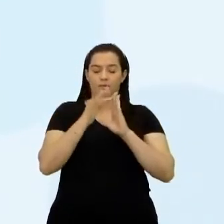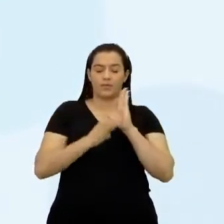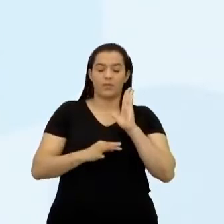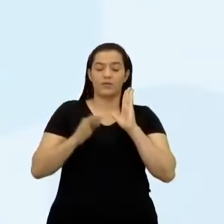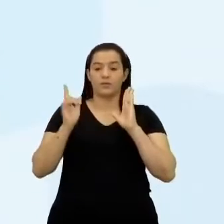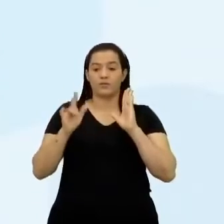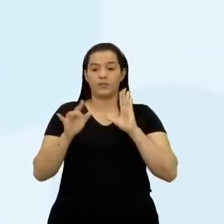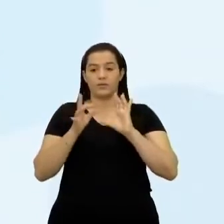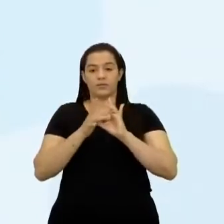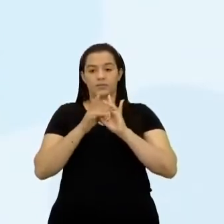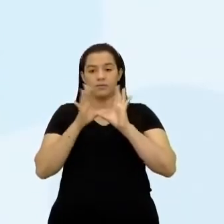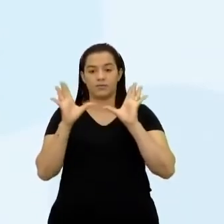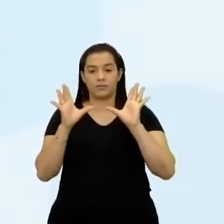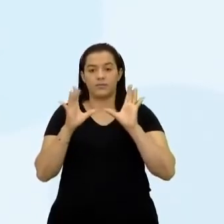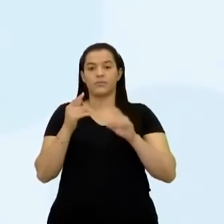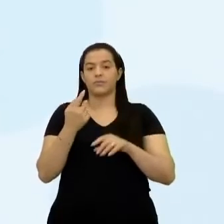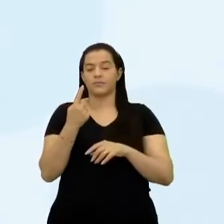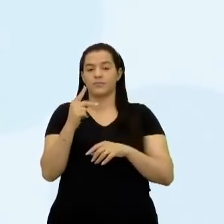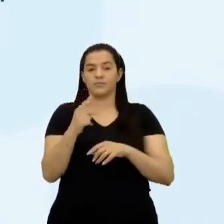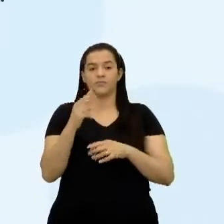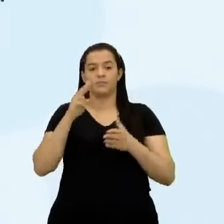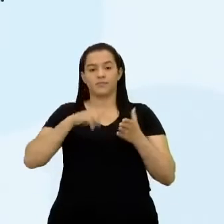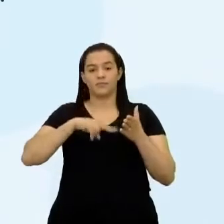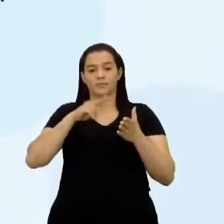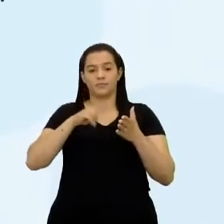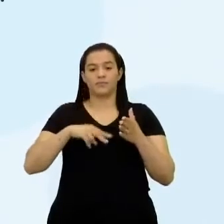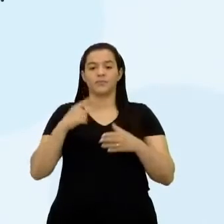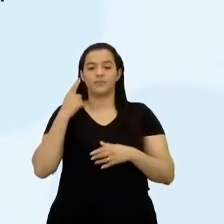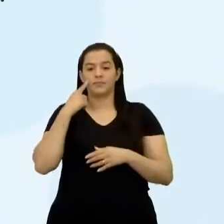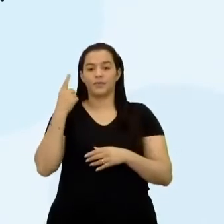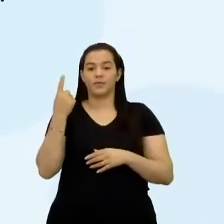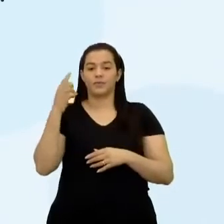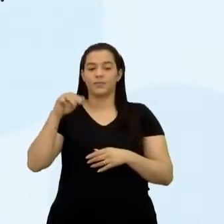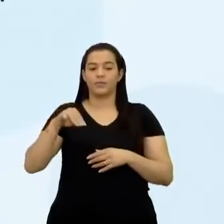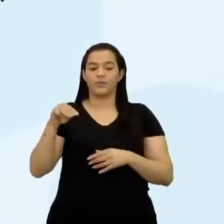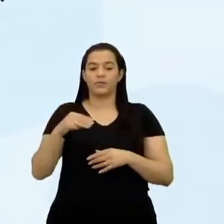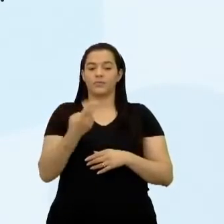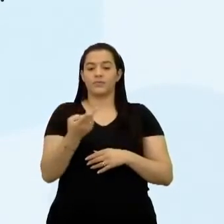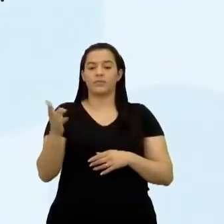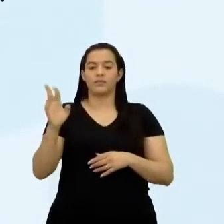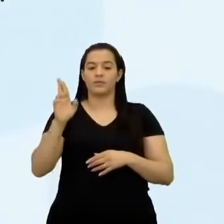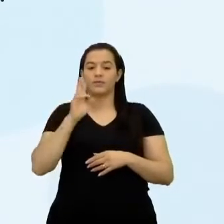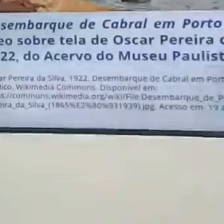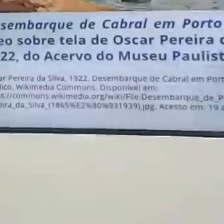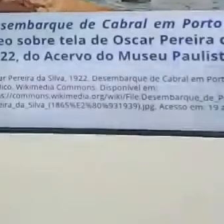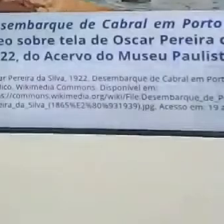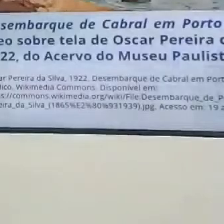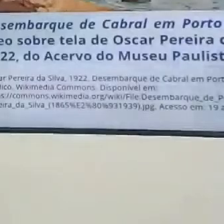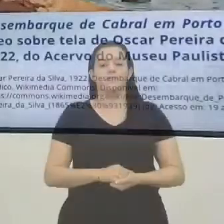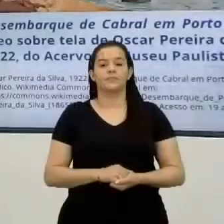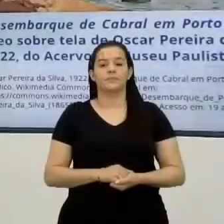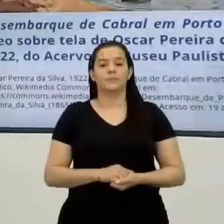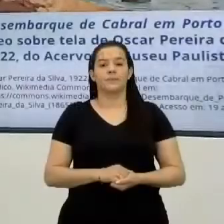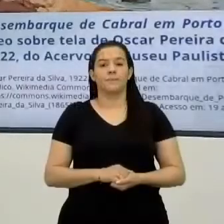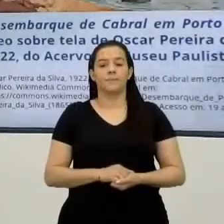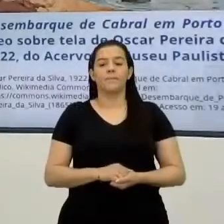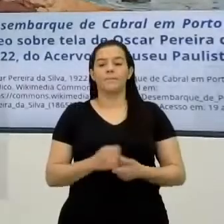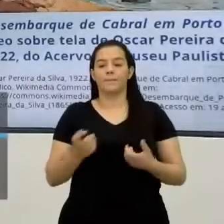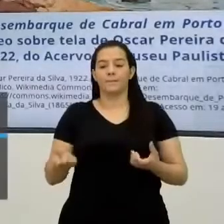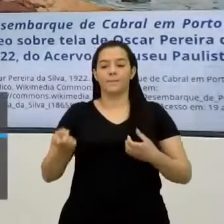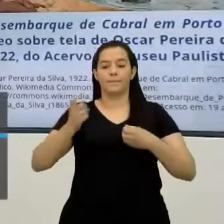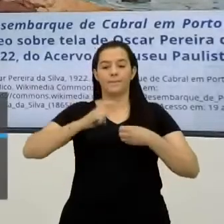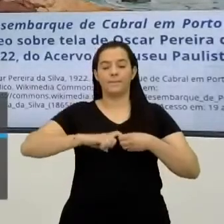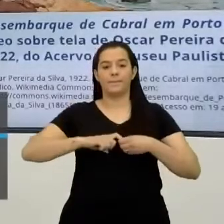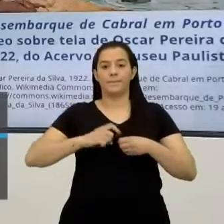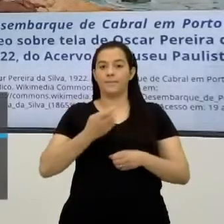está disponível em domínio público e vou deixar para vocês um minutinho para que vocês respondam esta questão. Voltamos. Muito